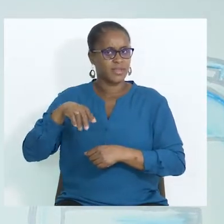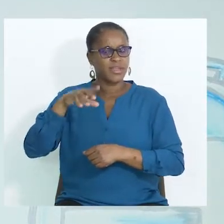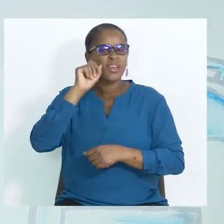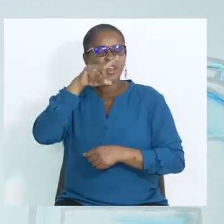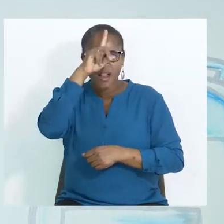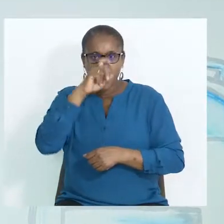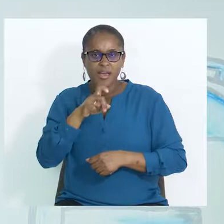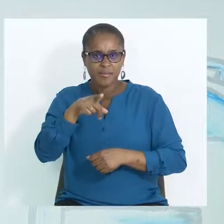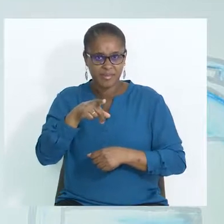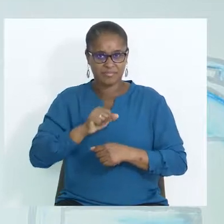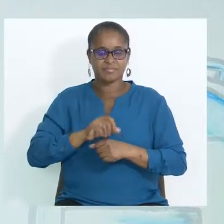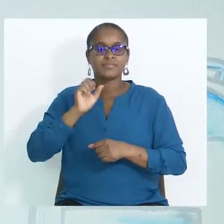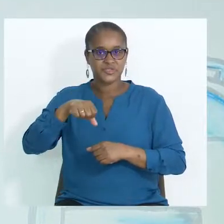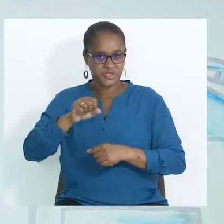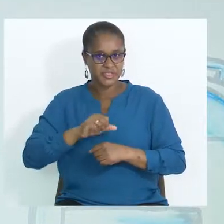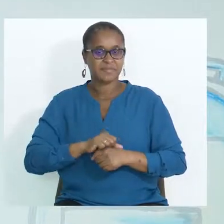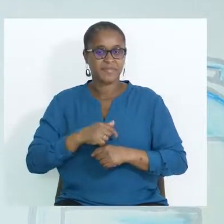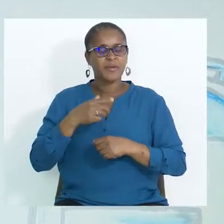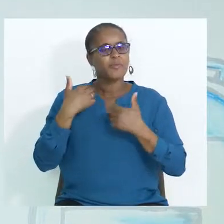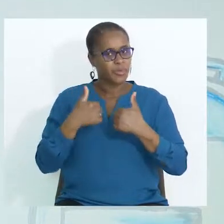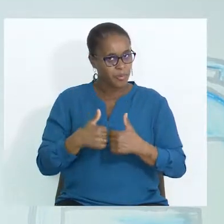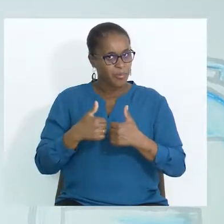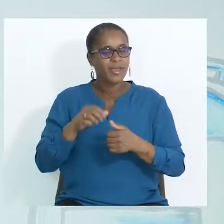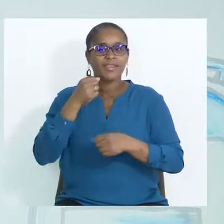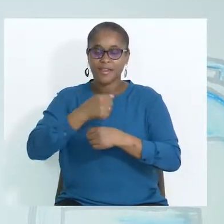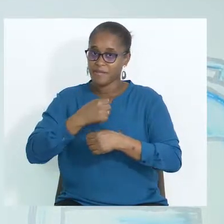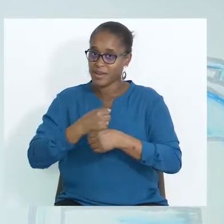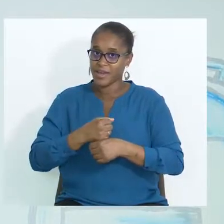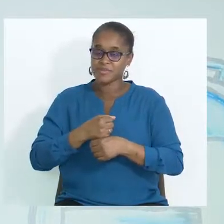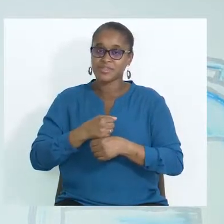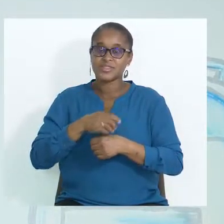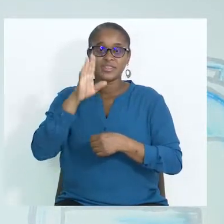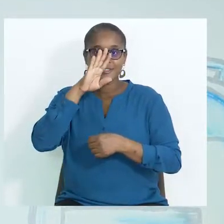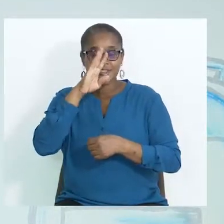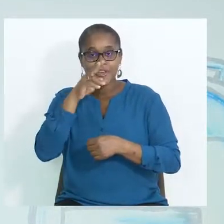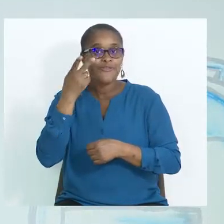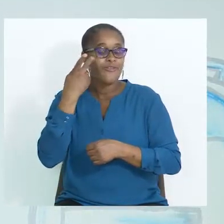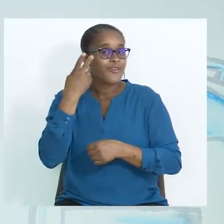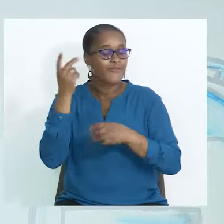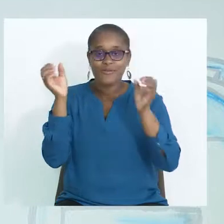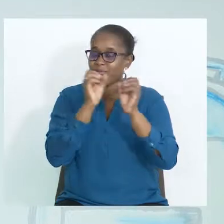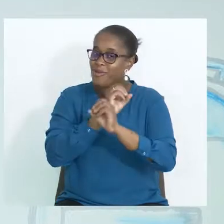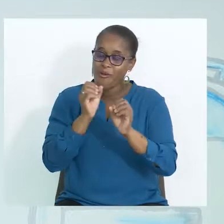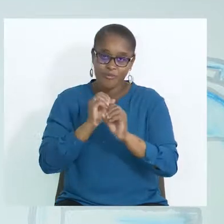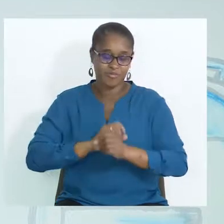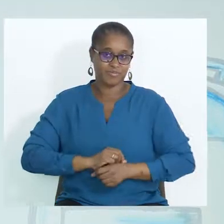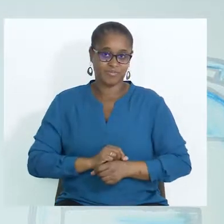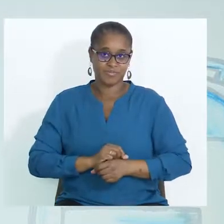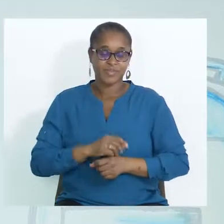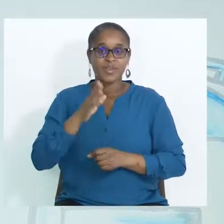alguém se lembra sim muito bem trabalhamos um seres não